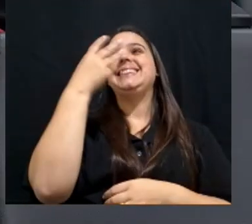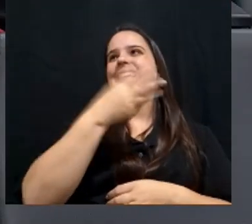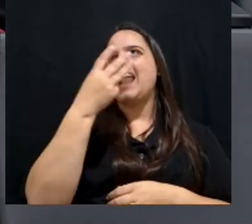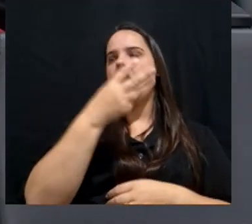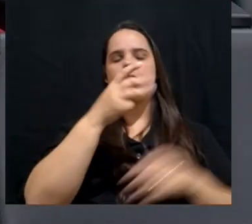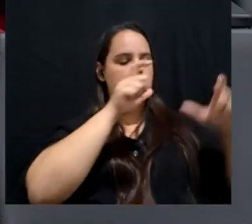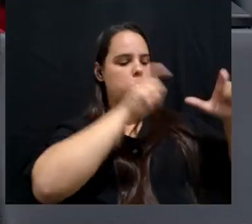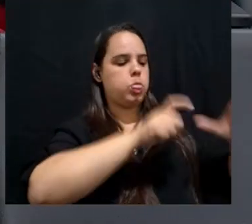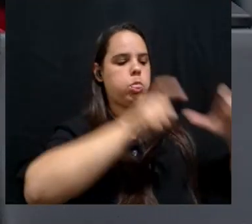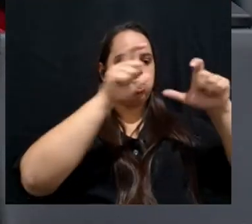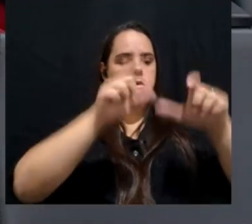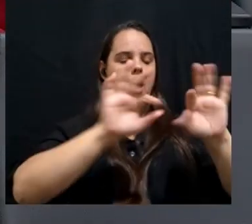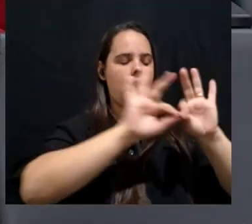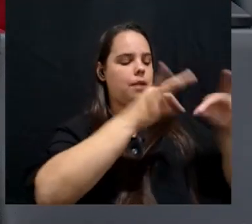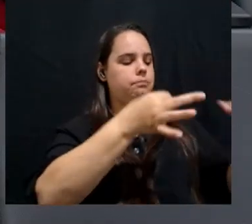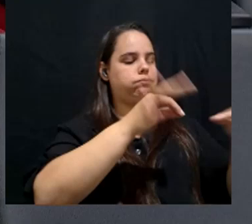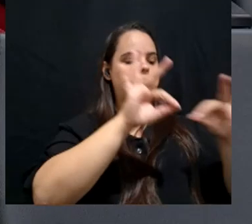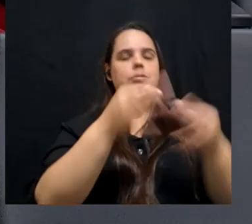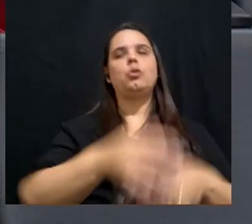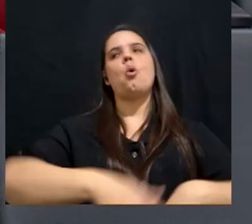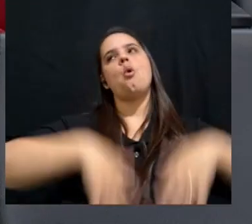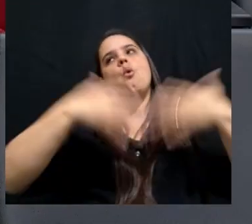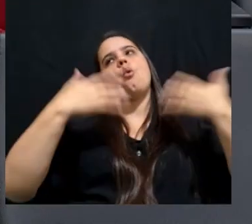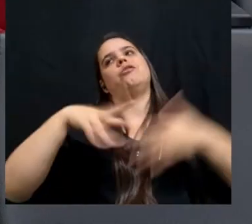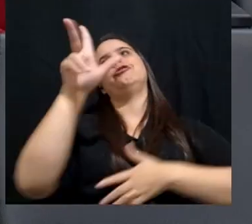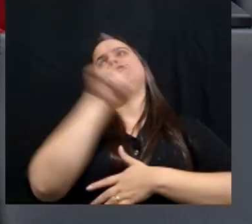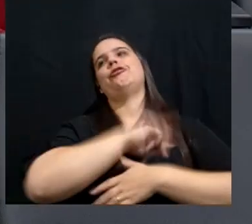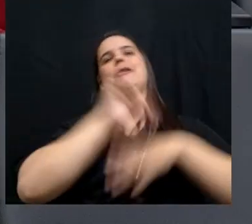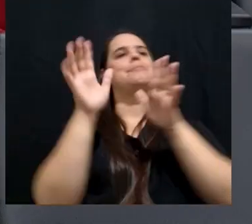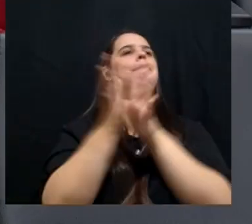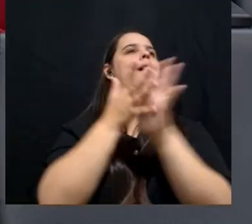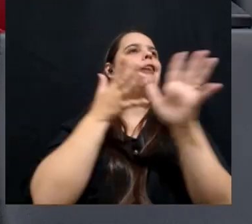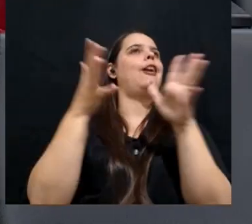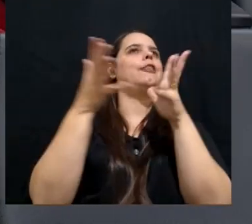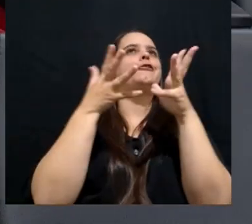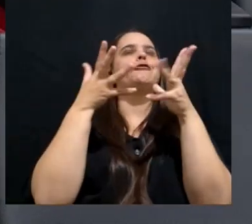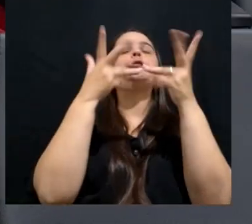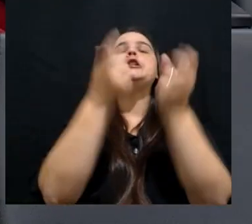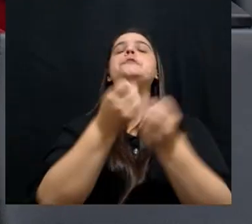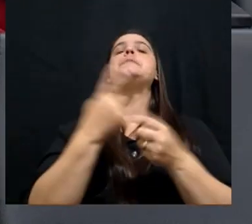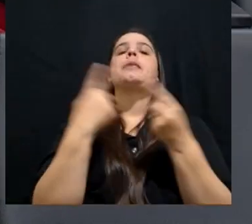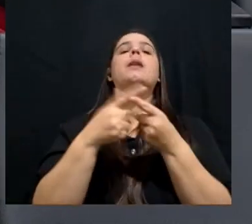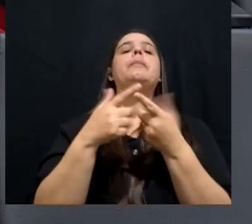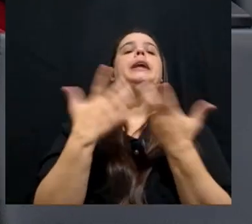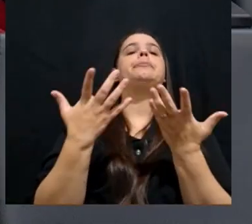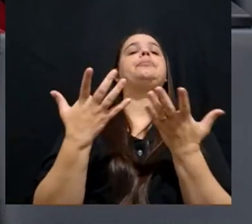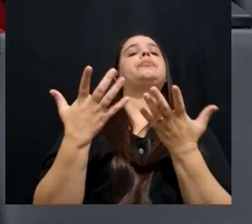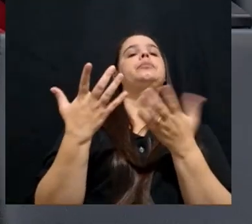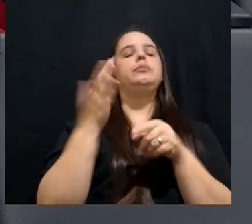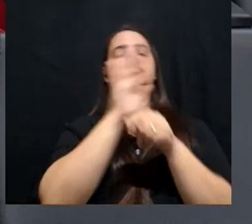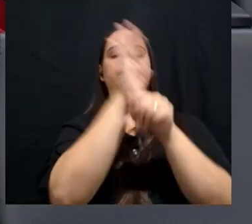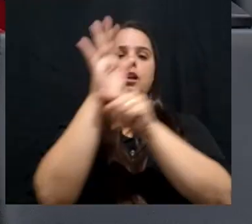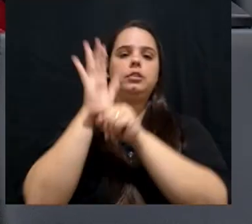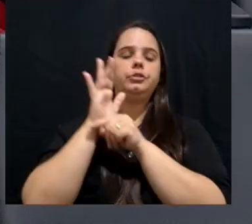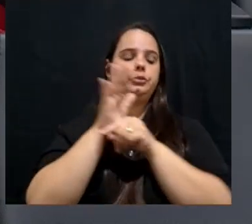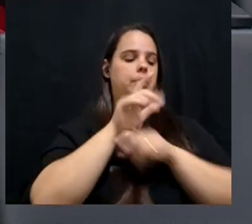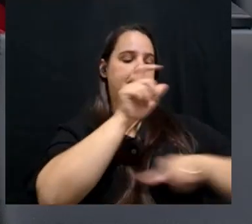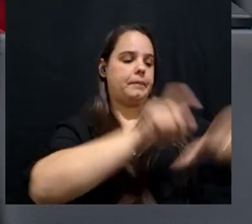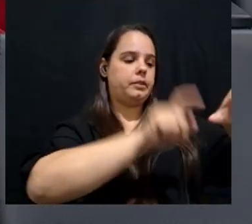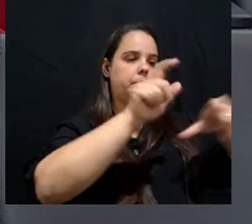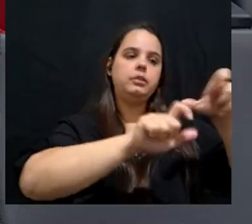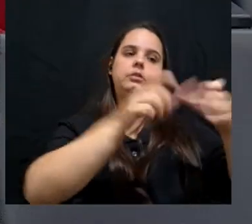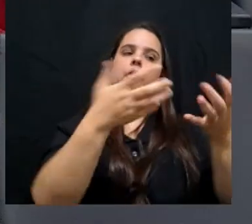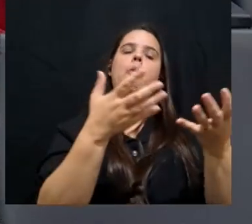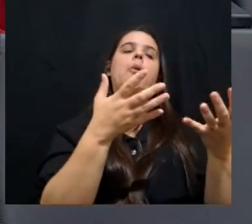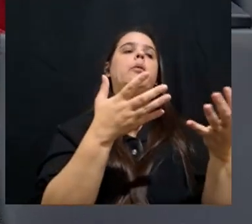a pena. E acaba também contribuindo, né, com empregabilidade também para o pessoal, para